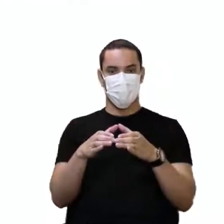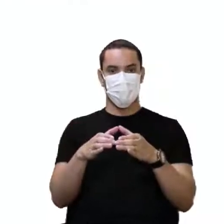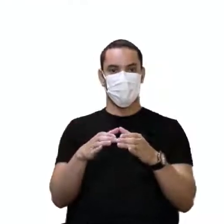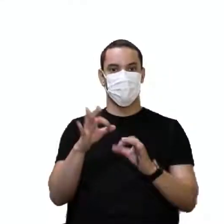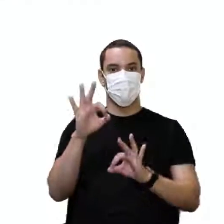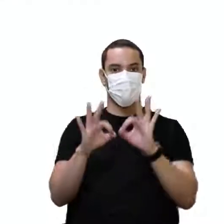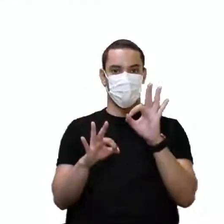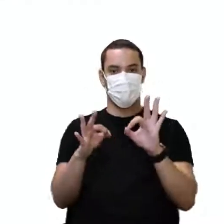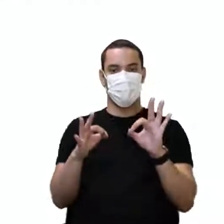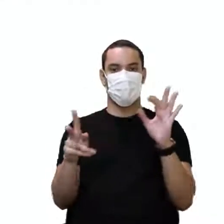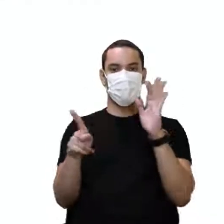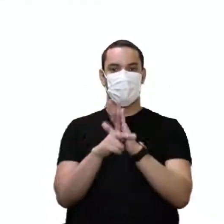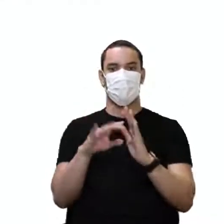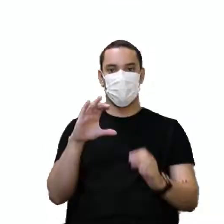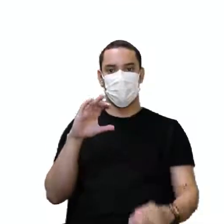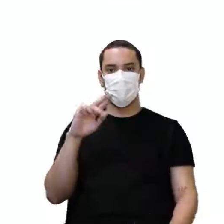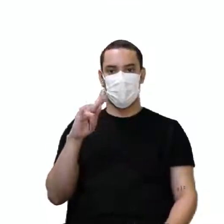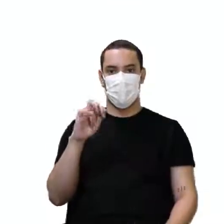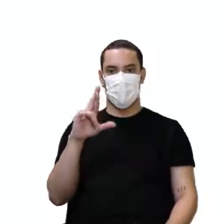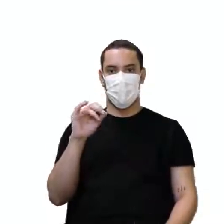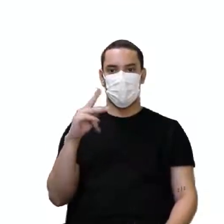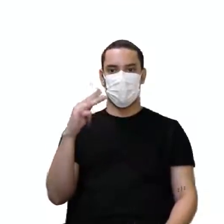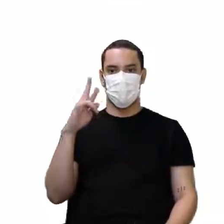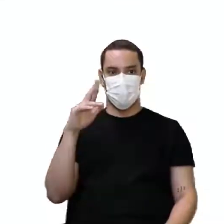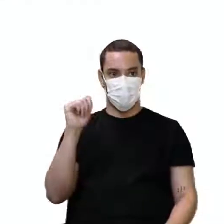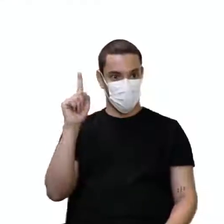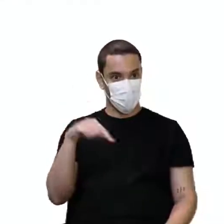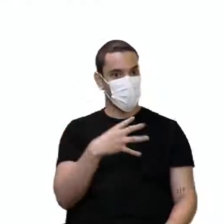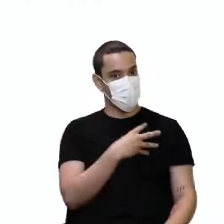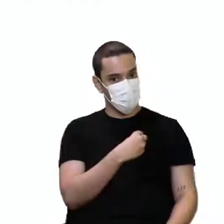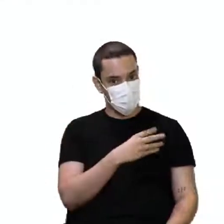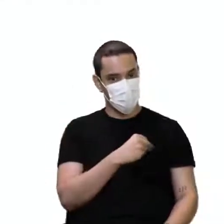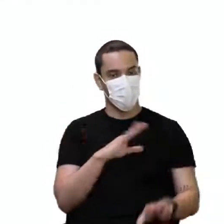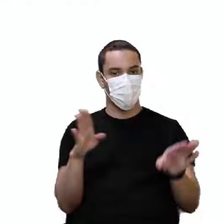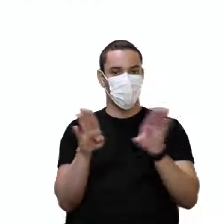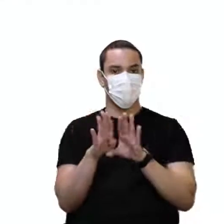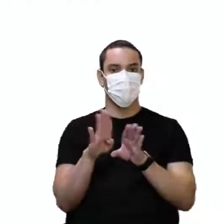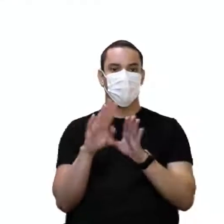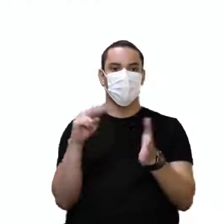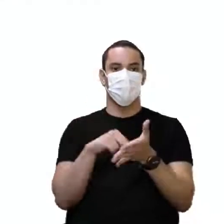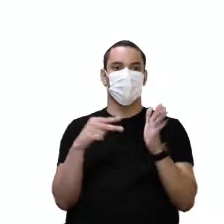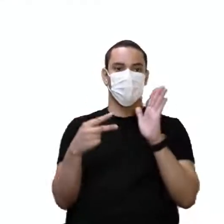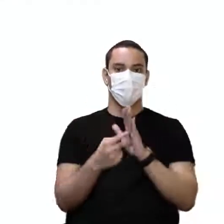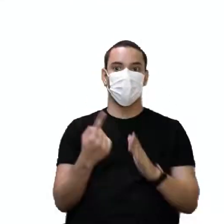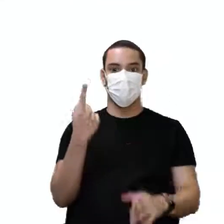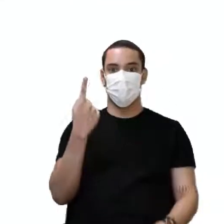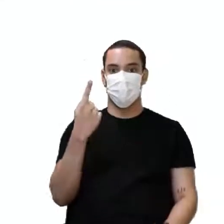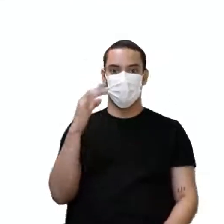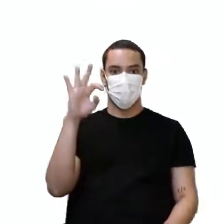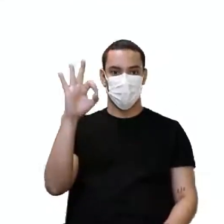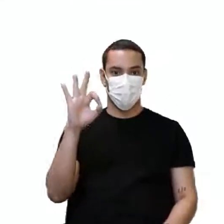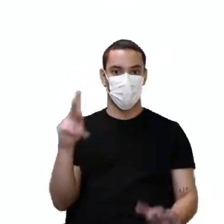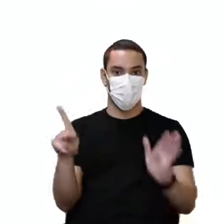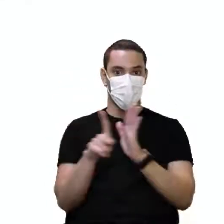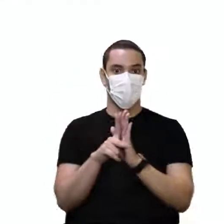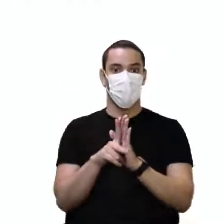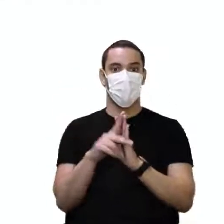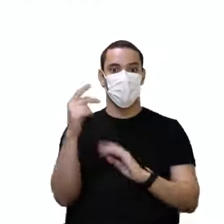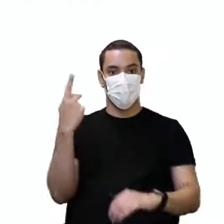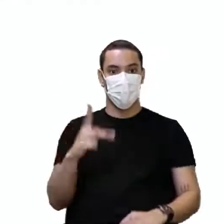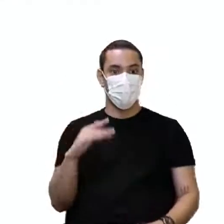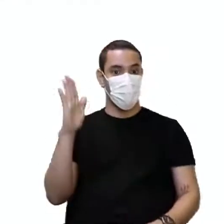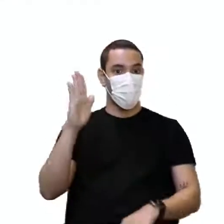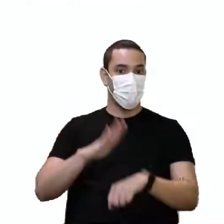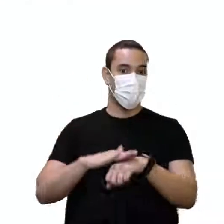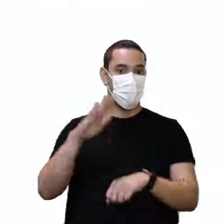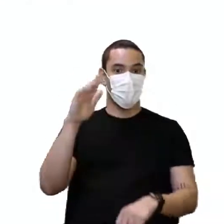da ordem Chiroptera, né, são mamíferos e representam 1/4 das espécies de mamíferos do mundo, chegando a